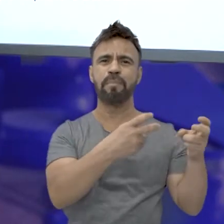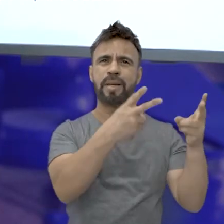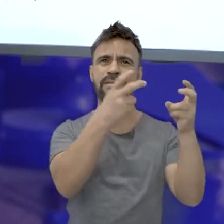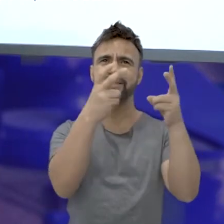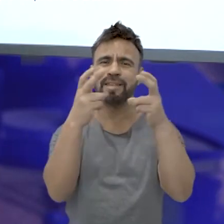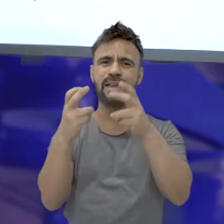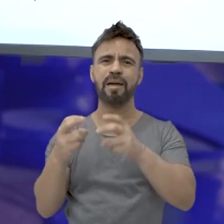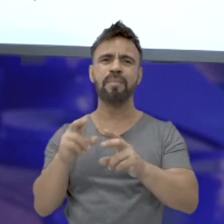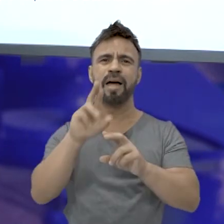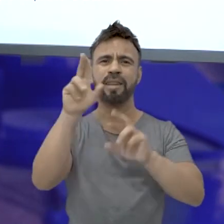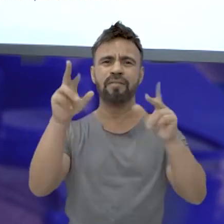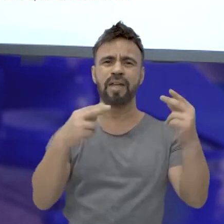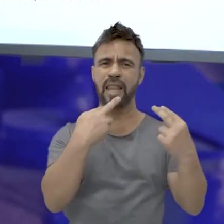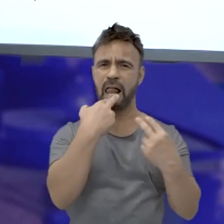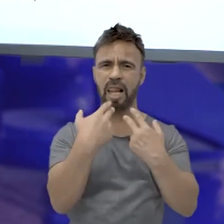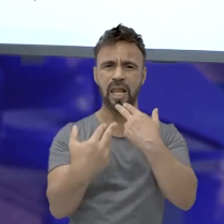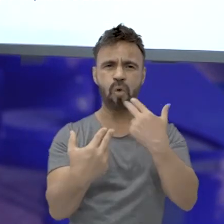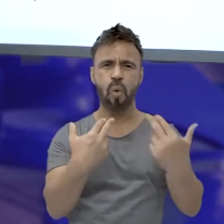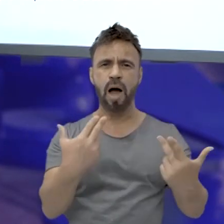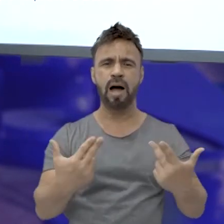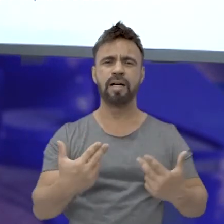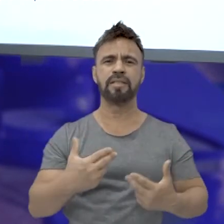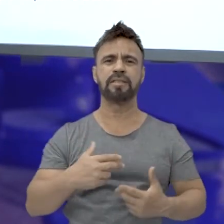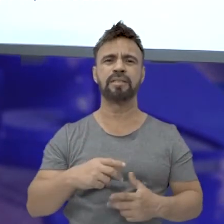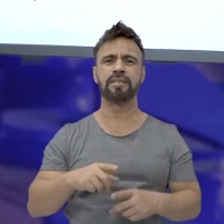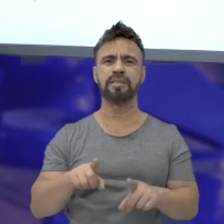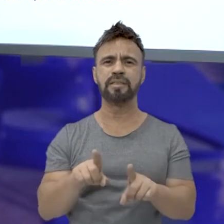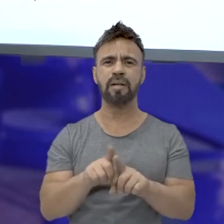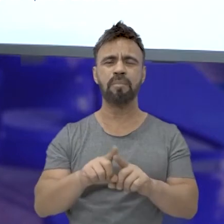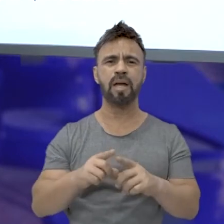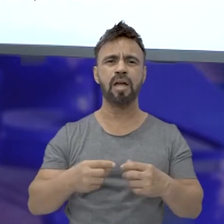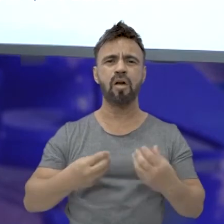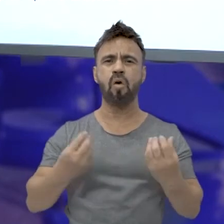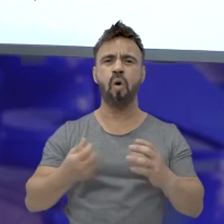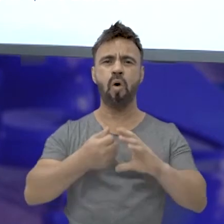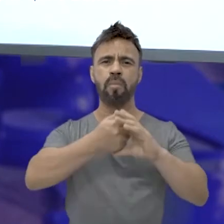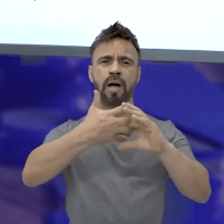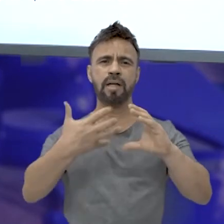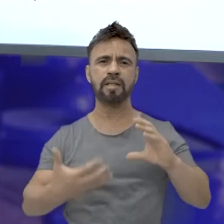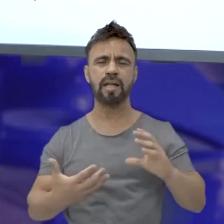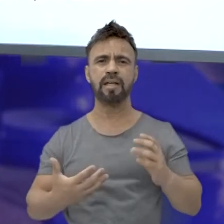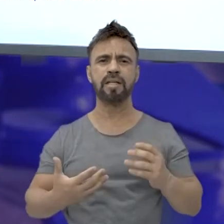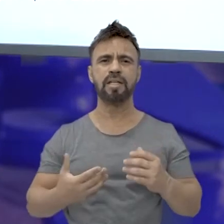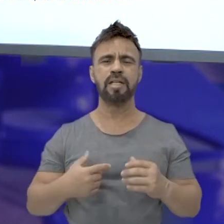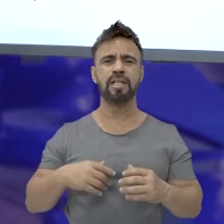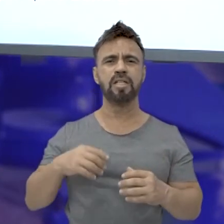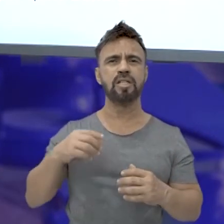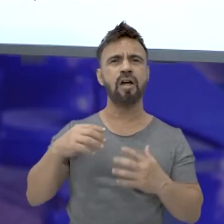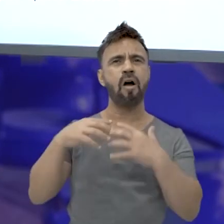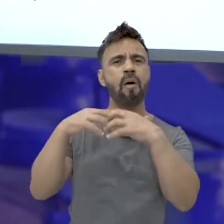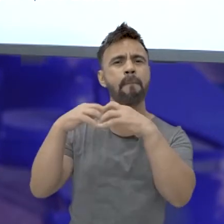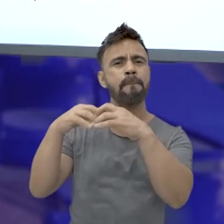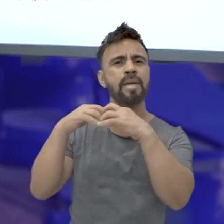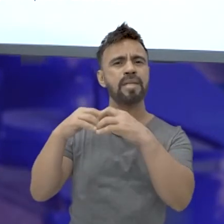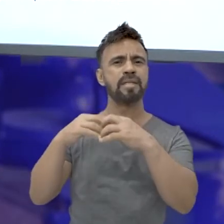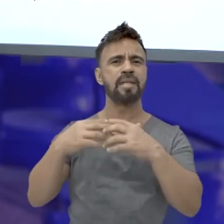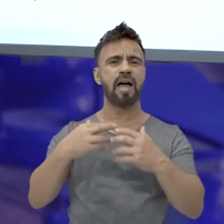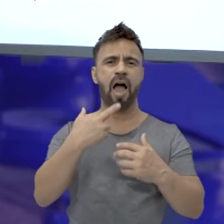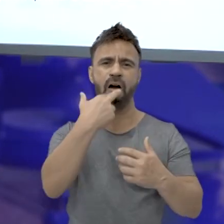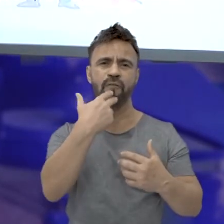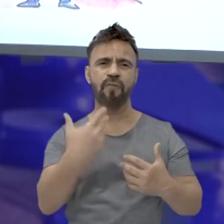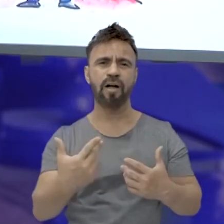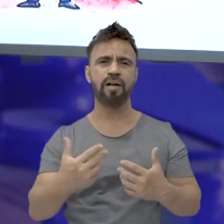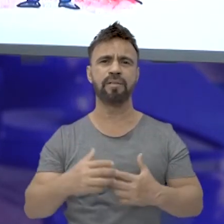essa diferença na linguagem, na maneira de se comportar, nas atitudes, na forma de pensar e por aí vai.